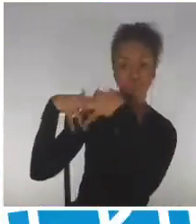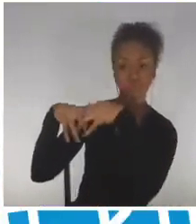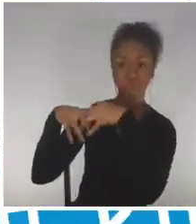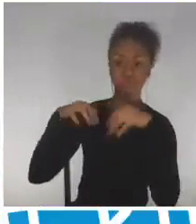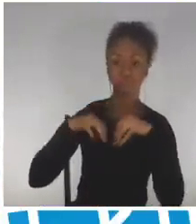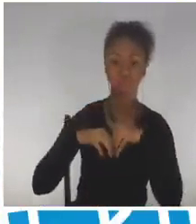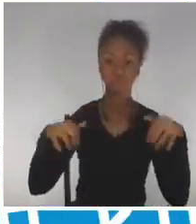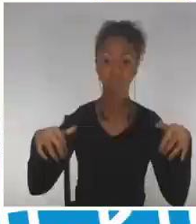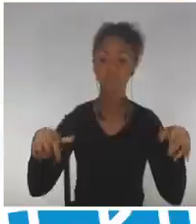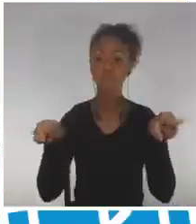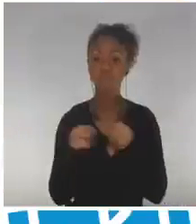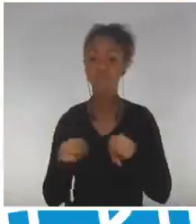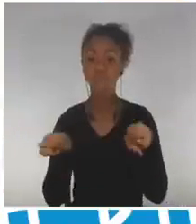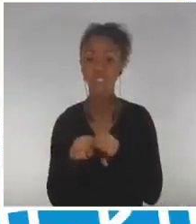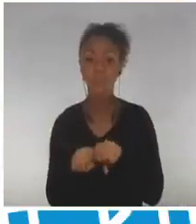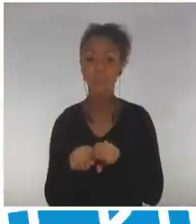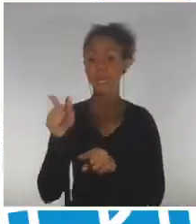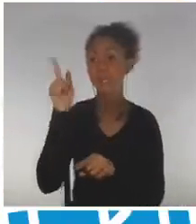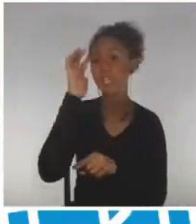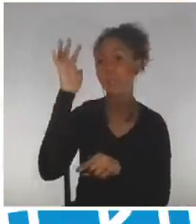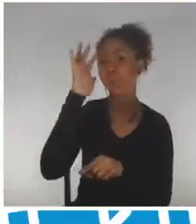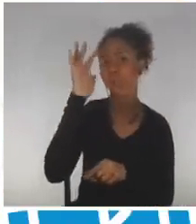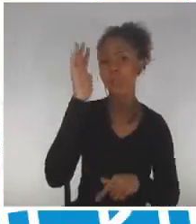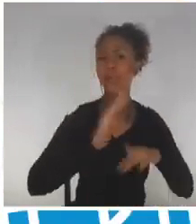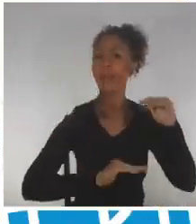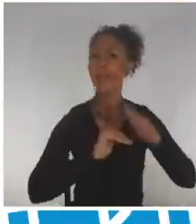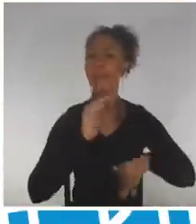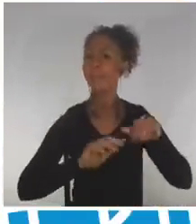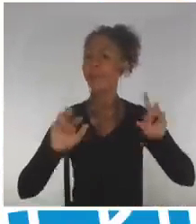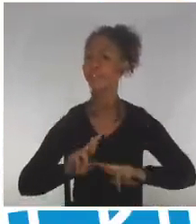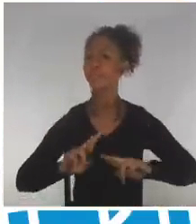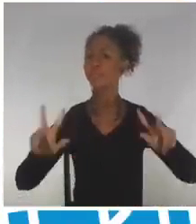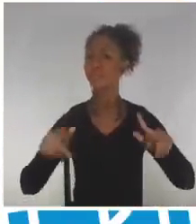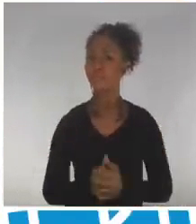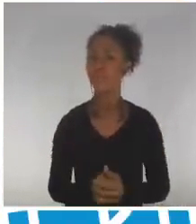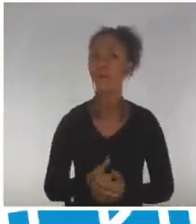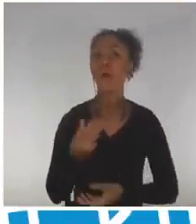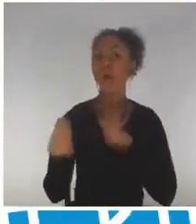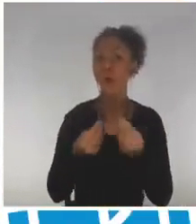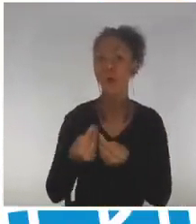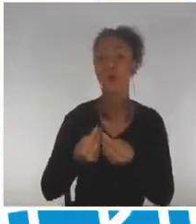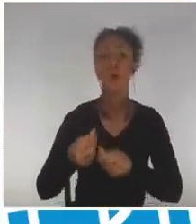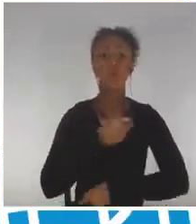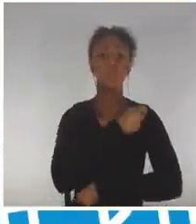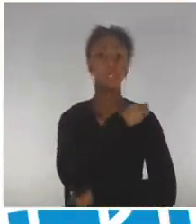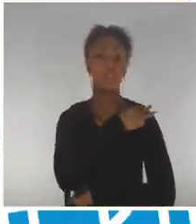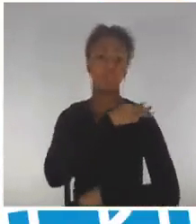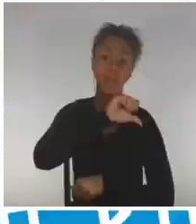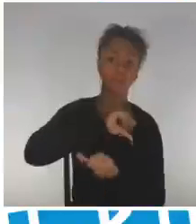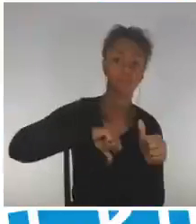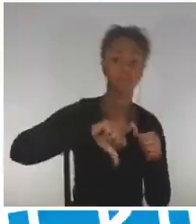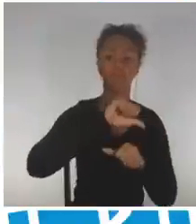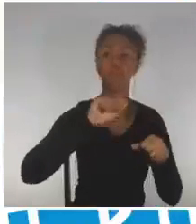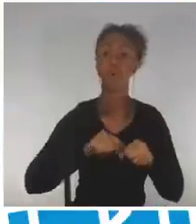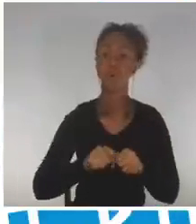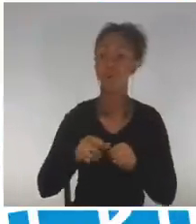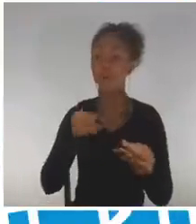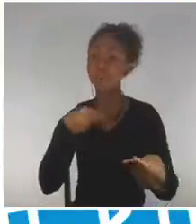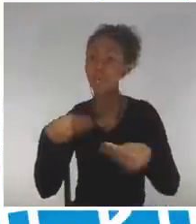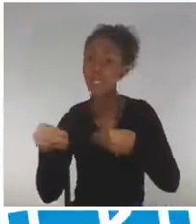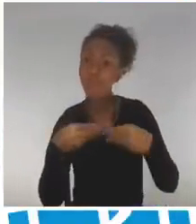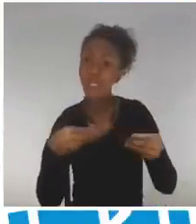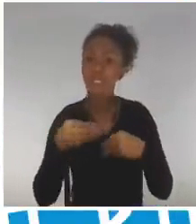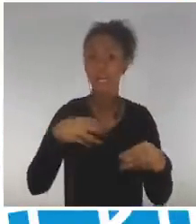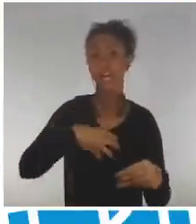e prática. Os itinerários formativos, a reforma do ensino médio, a flexibilização, tudo isso veio